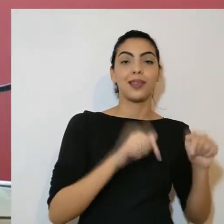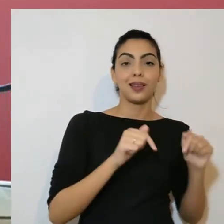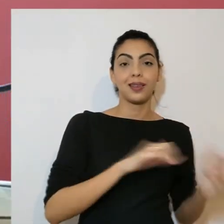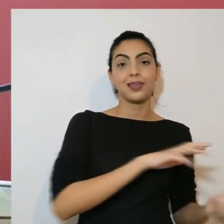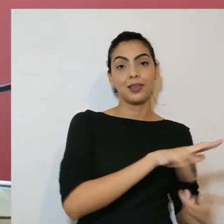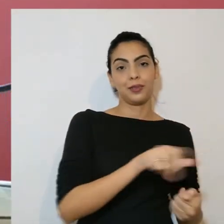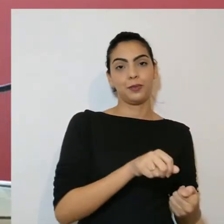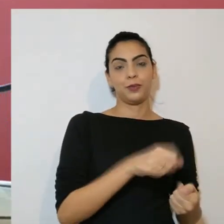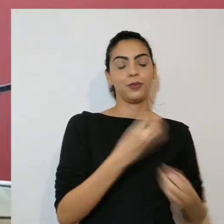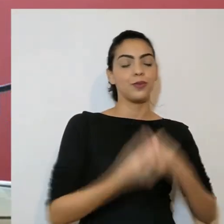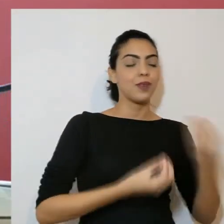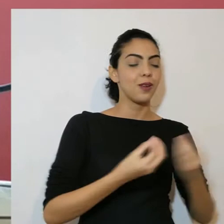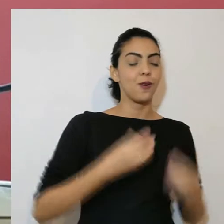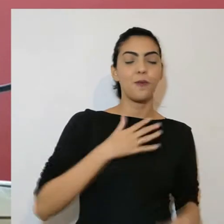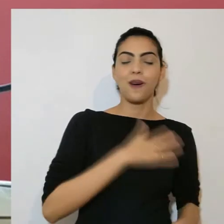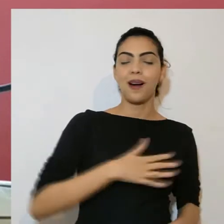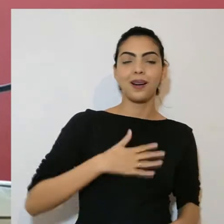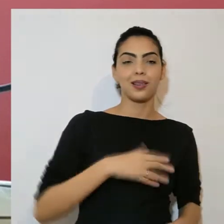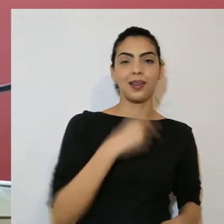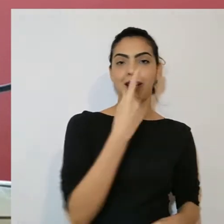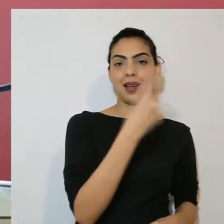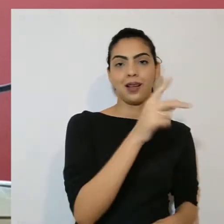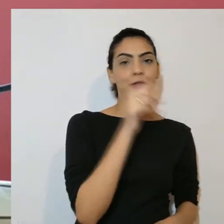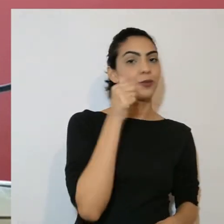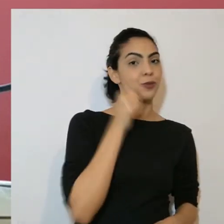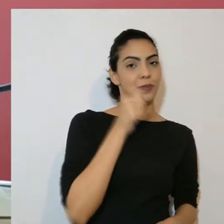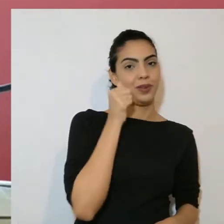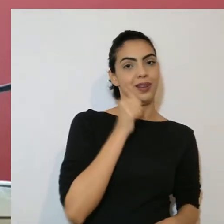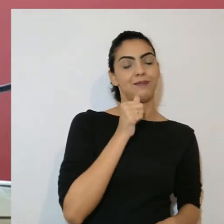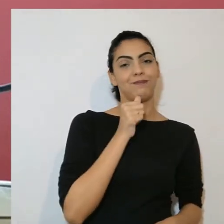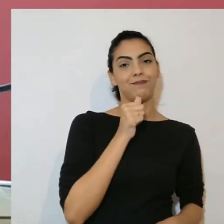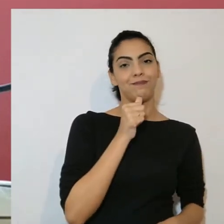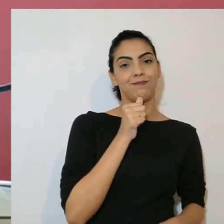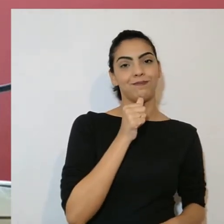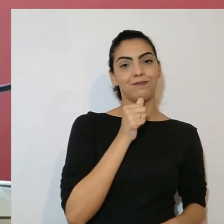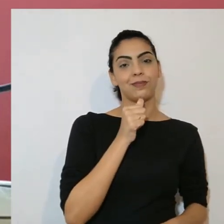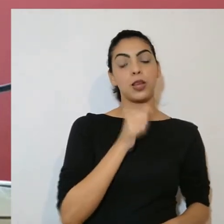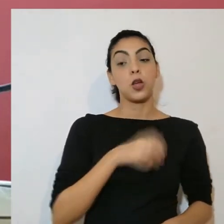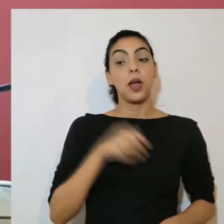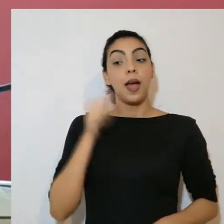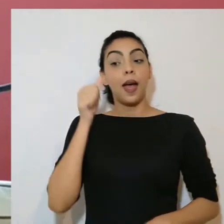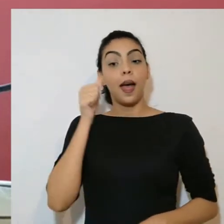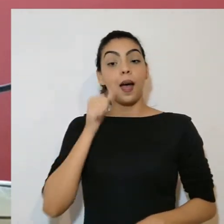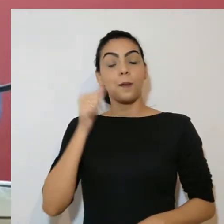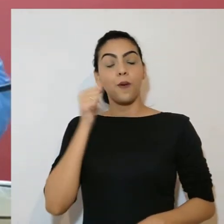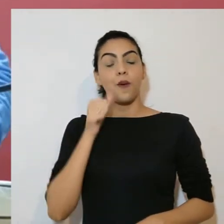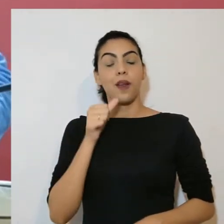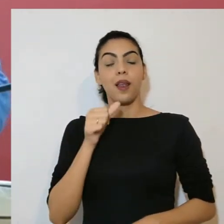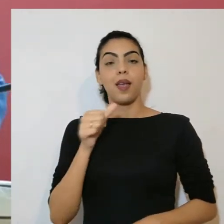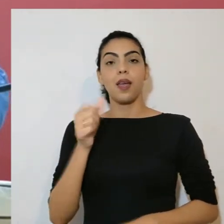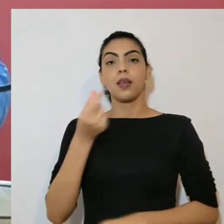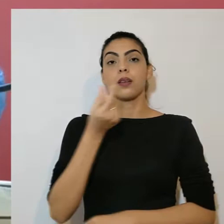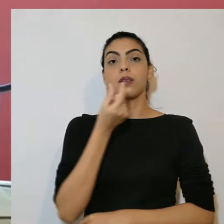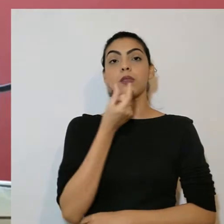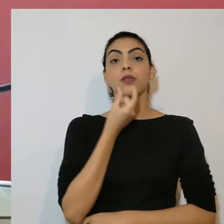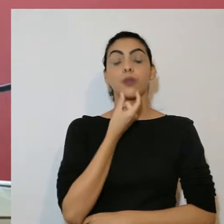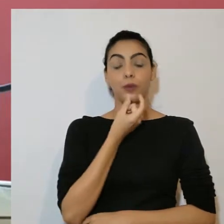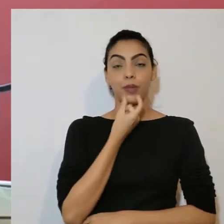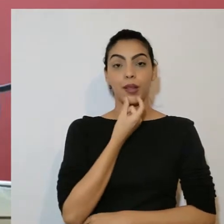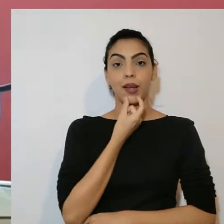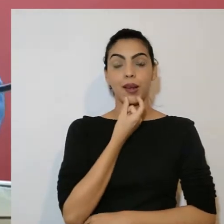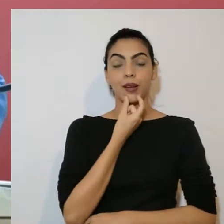deste mundo, em como agradar sua mulher, e está dividido. Tanto a mulher